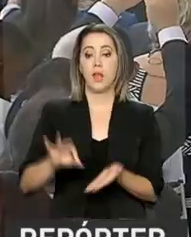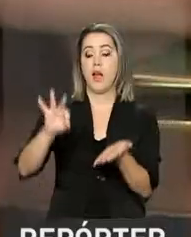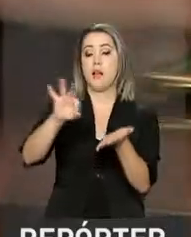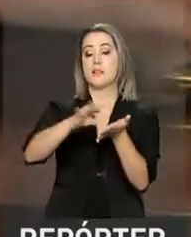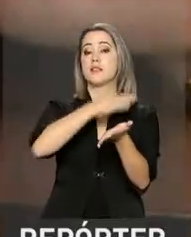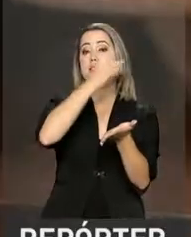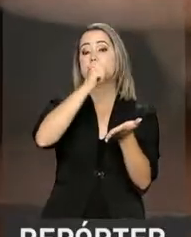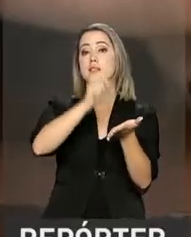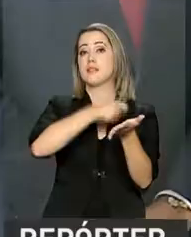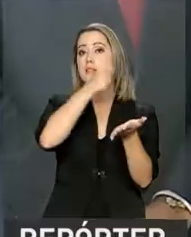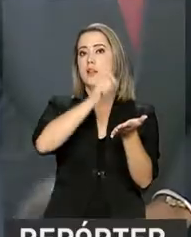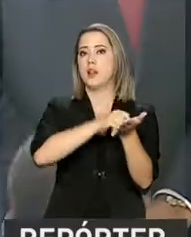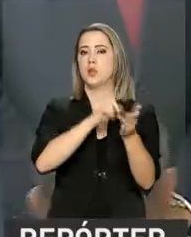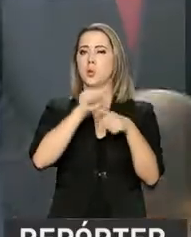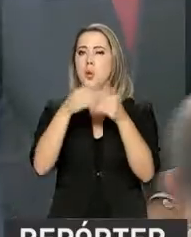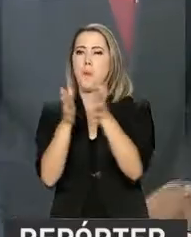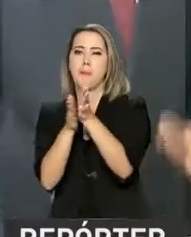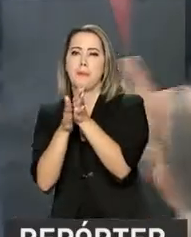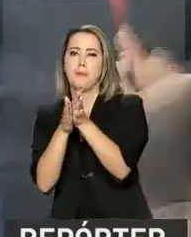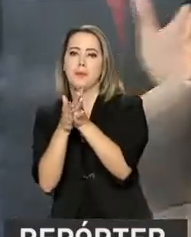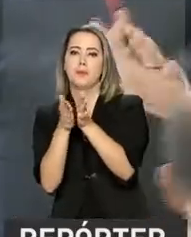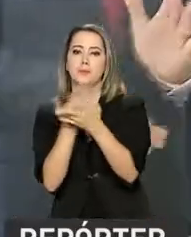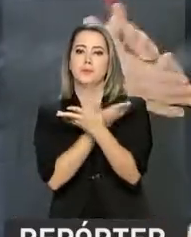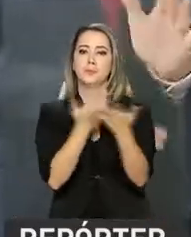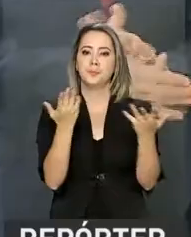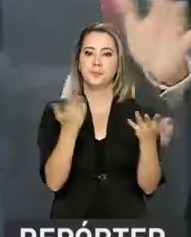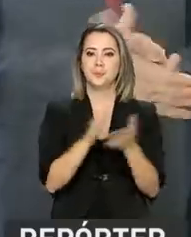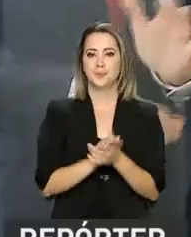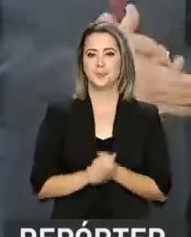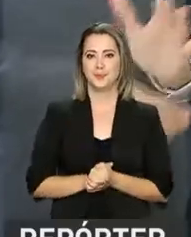Assinatura seguida de aplausos